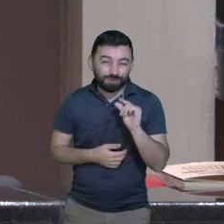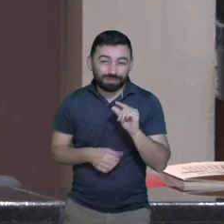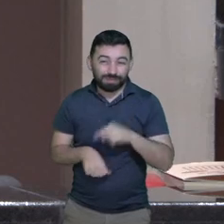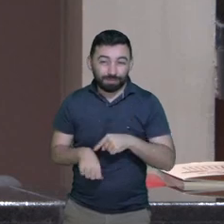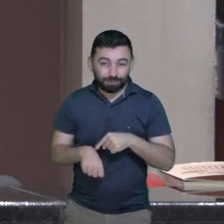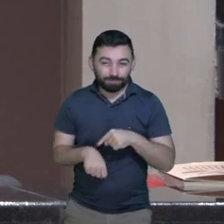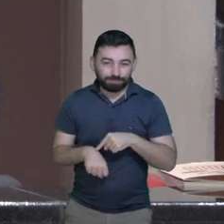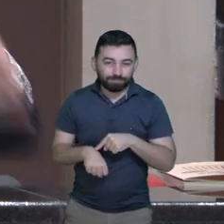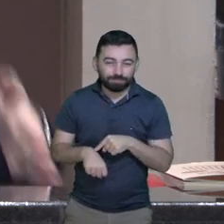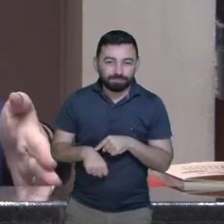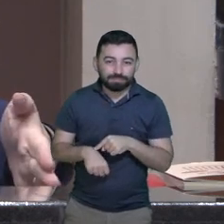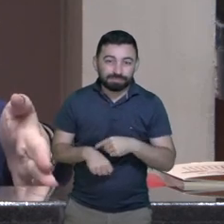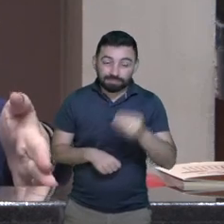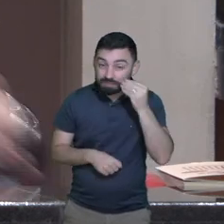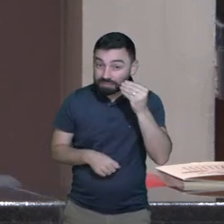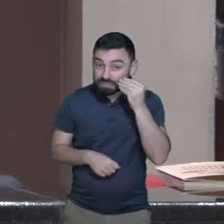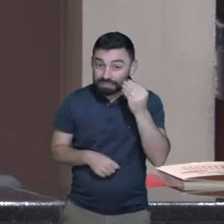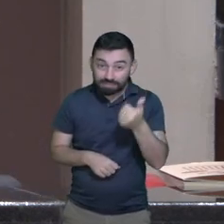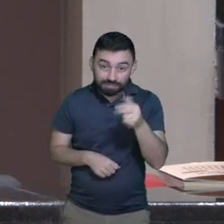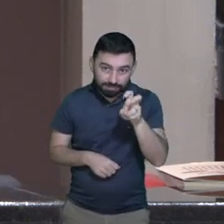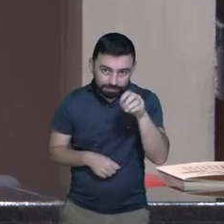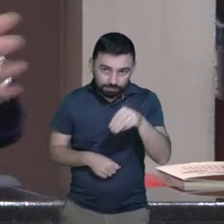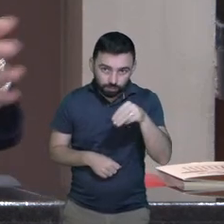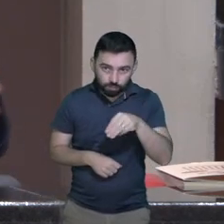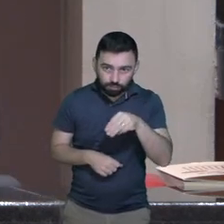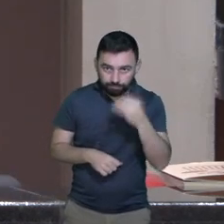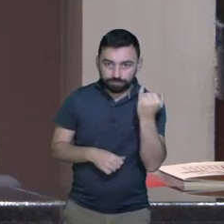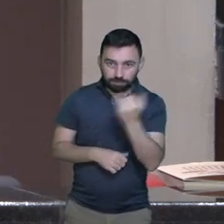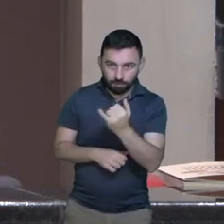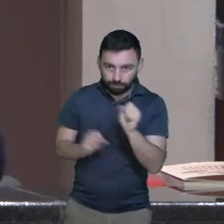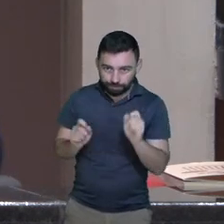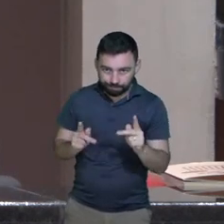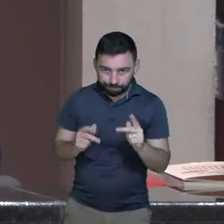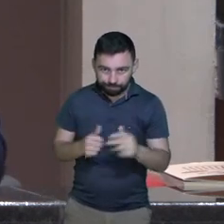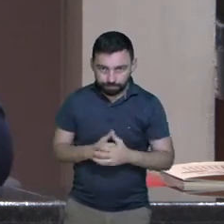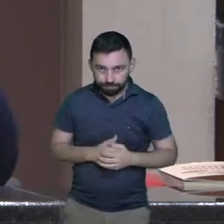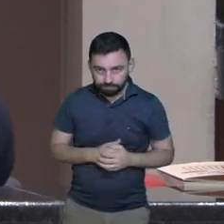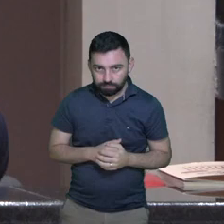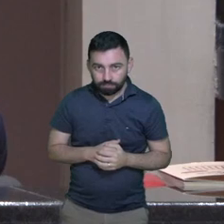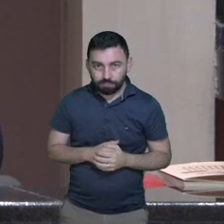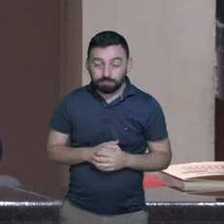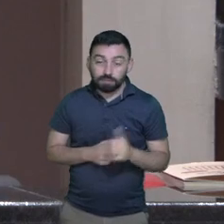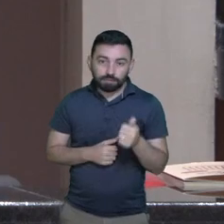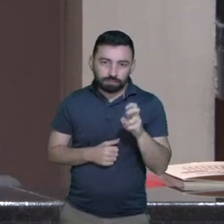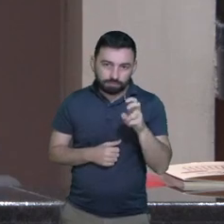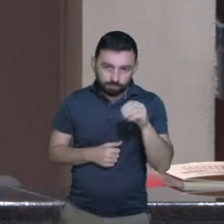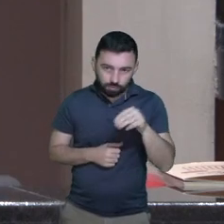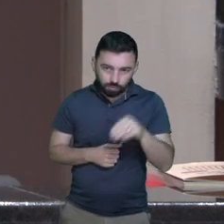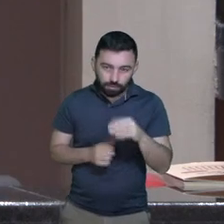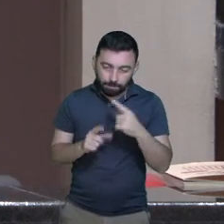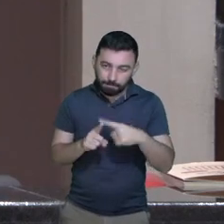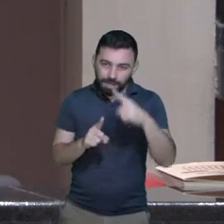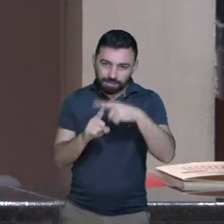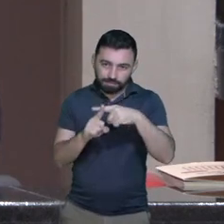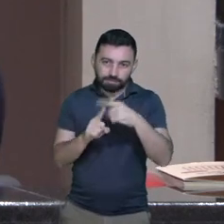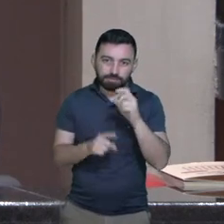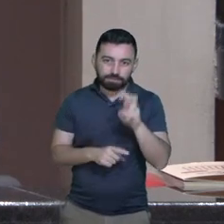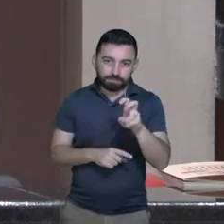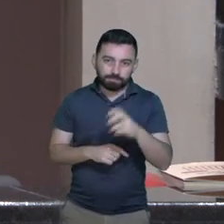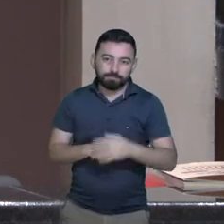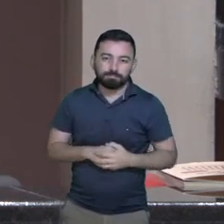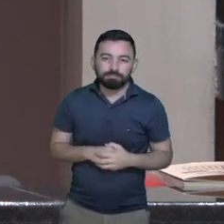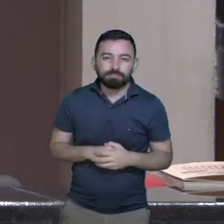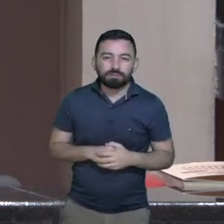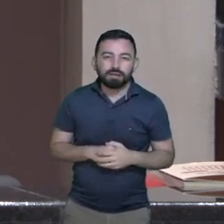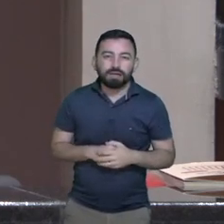tentar nos 15 minutos avisá-los e avisá-la tá bom 15 minutos aí mais cinco de tempo Quero Agradecer toda